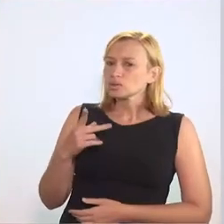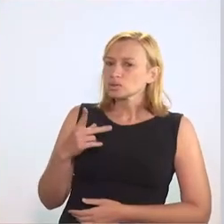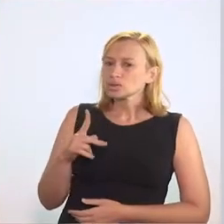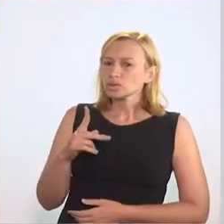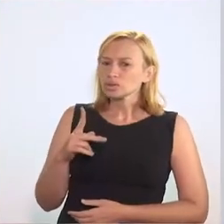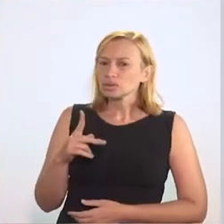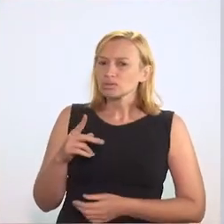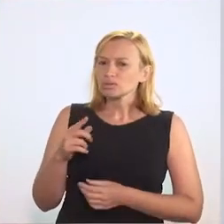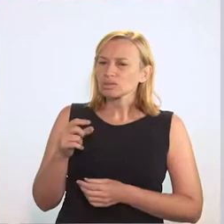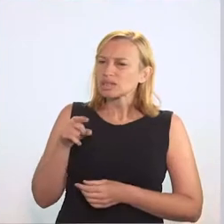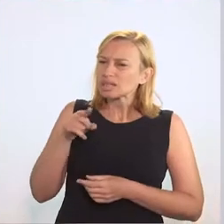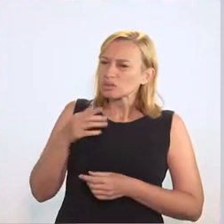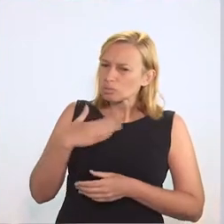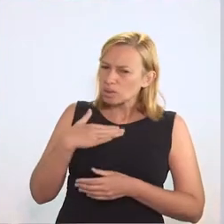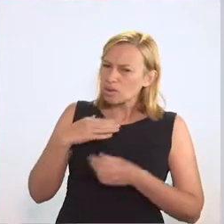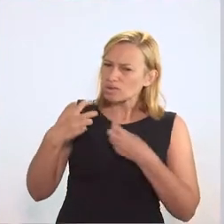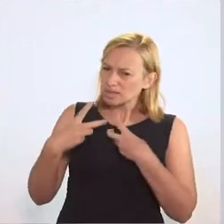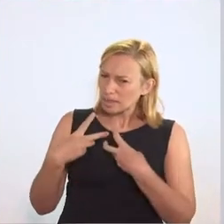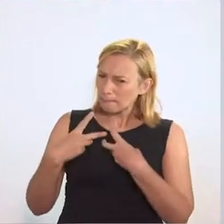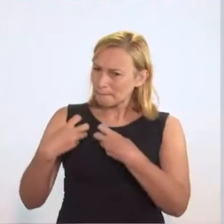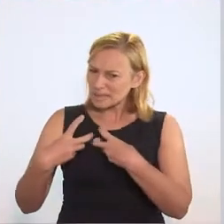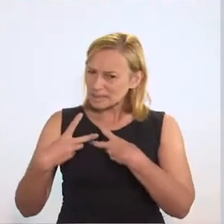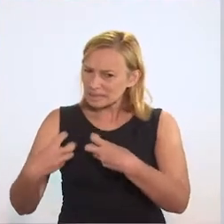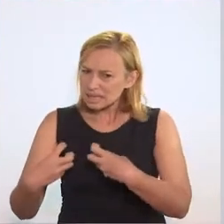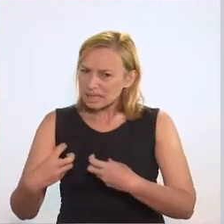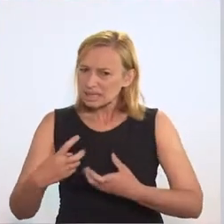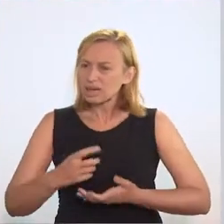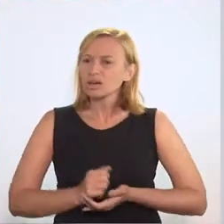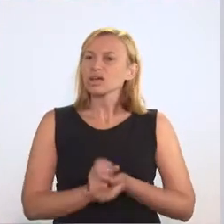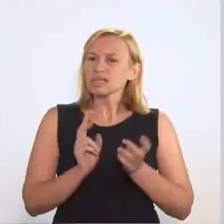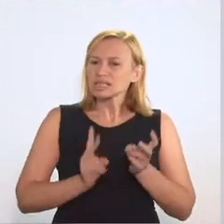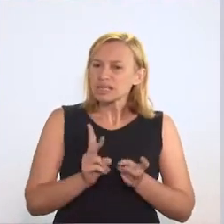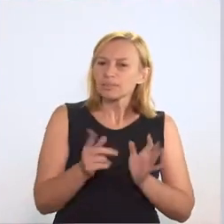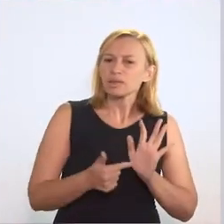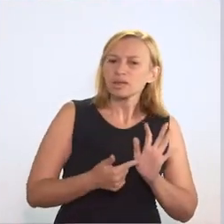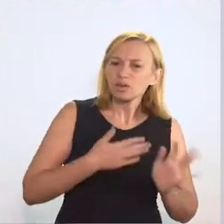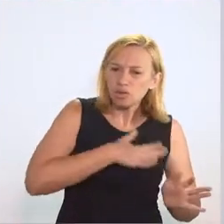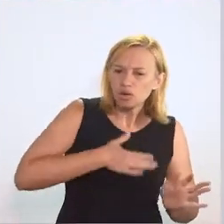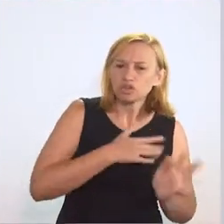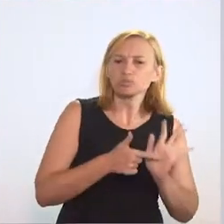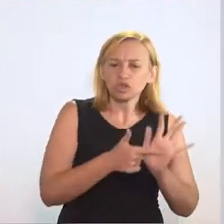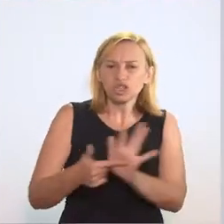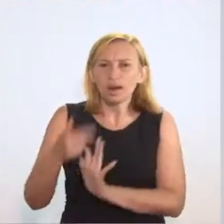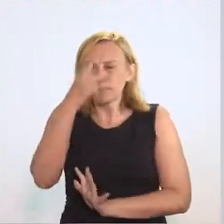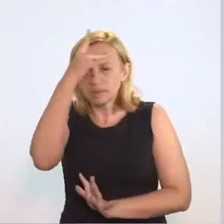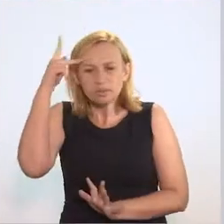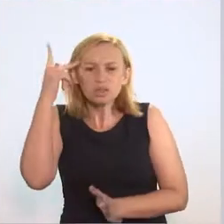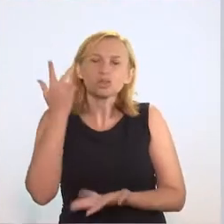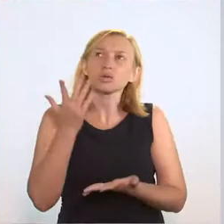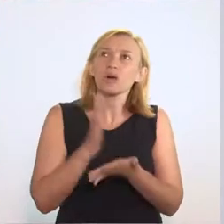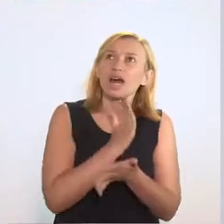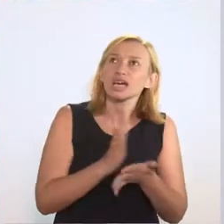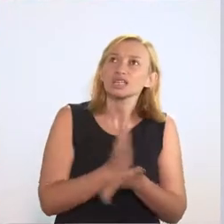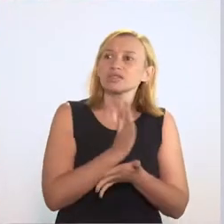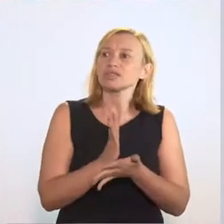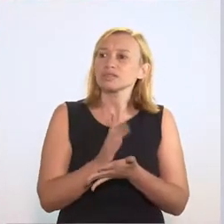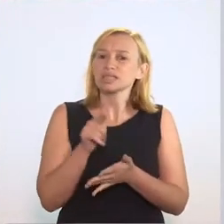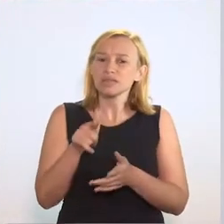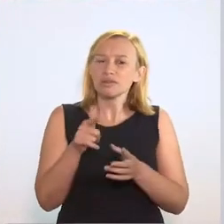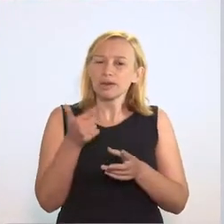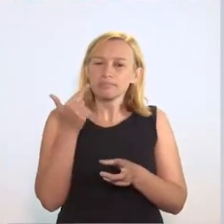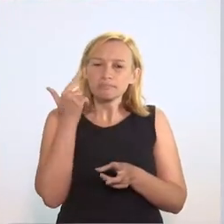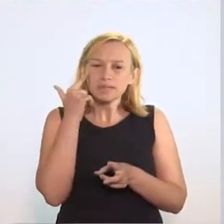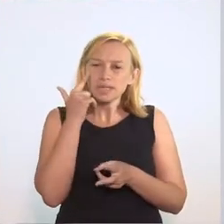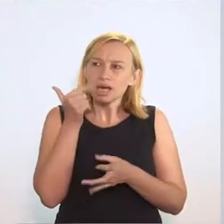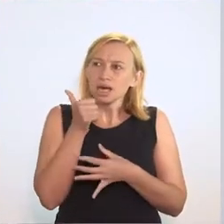alguma coisa que você perceba, né, que eu gosto sempre de trazer para o pessoal, porque nada como... Porque muita gente vai se identificar